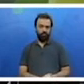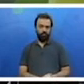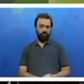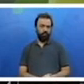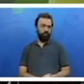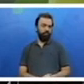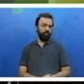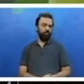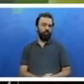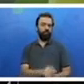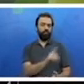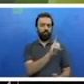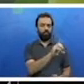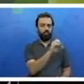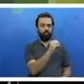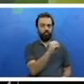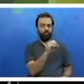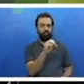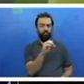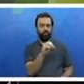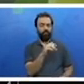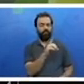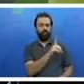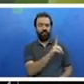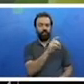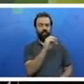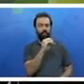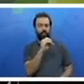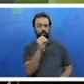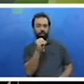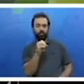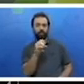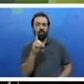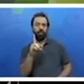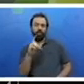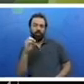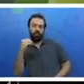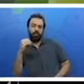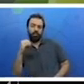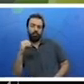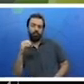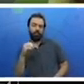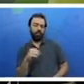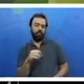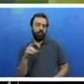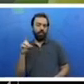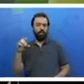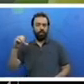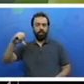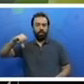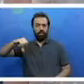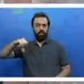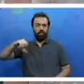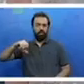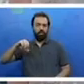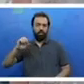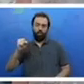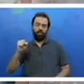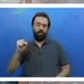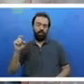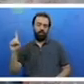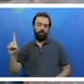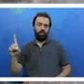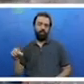O primeiro deu 108, o segundo deu 108, o segundo deu 81. Não foi o mesmo